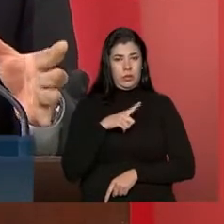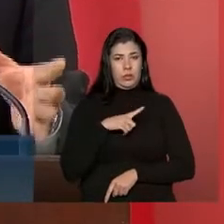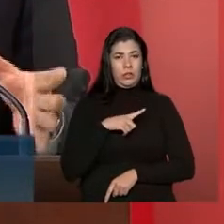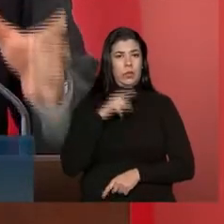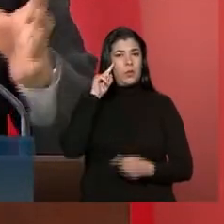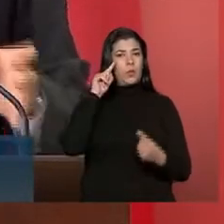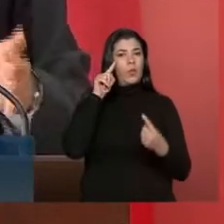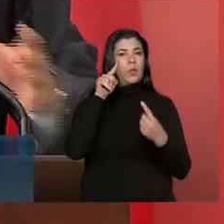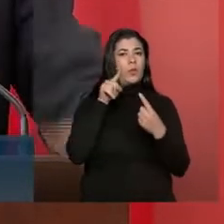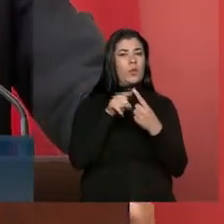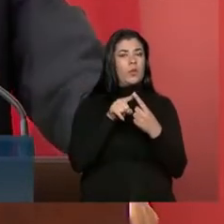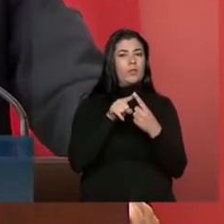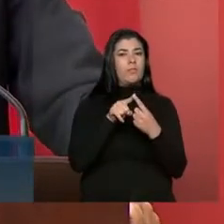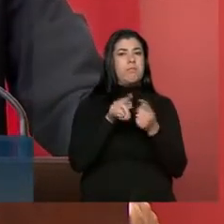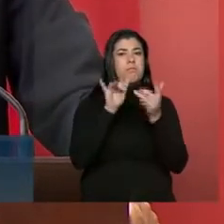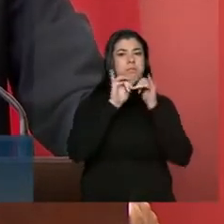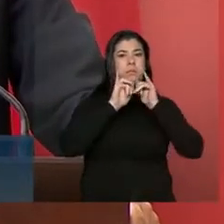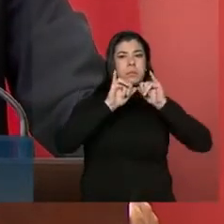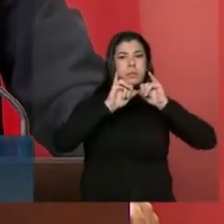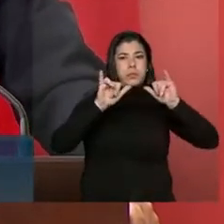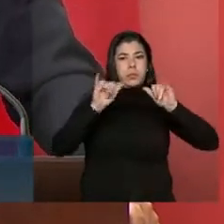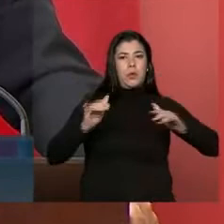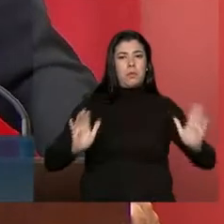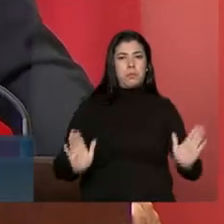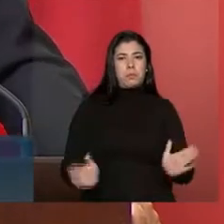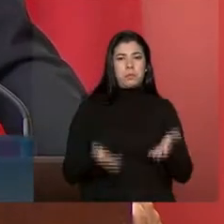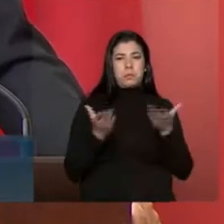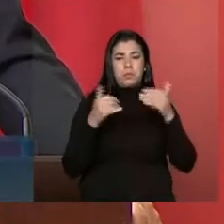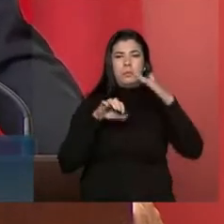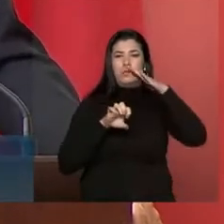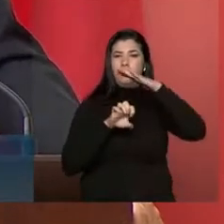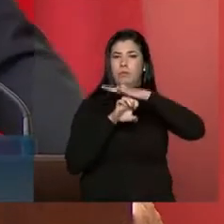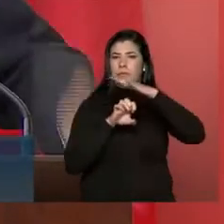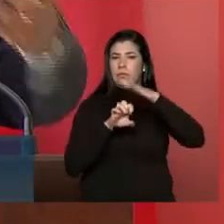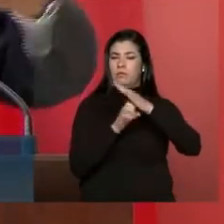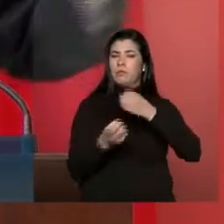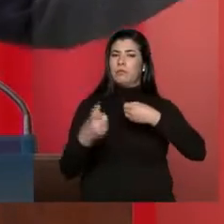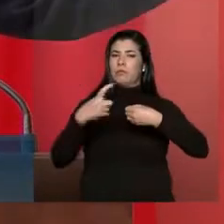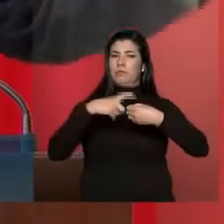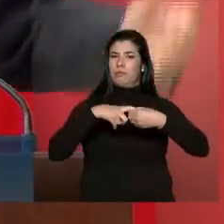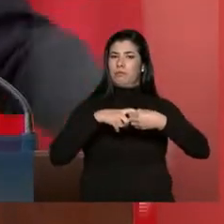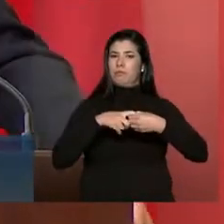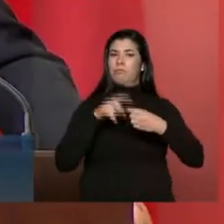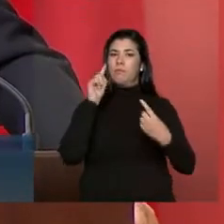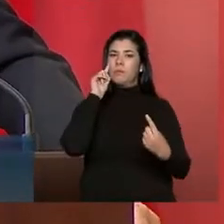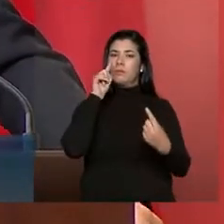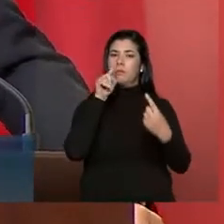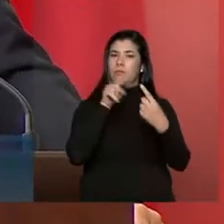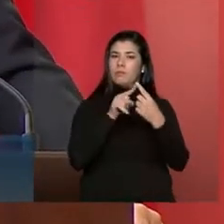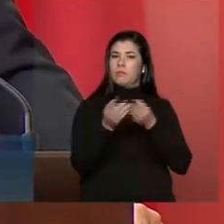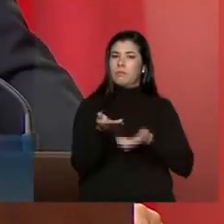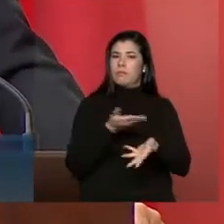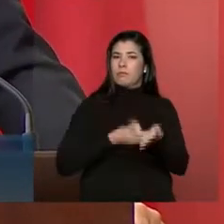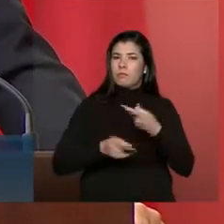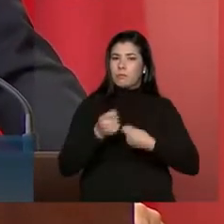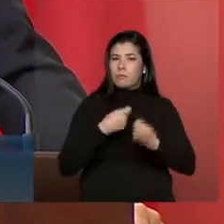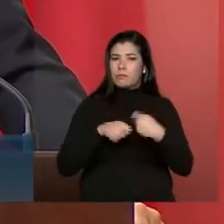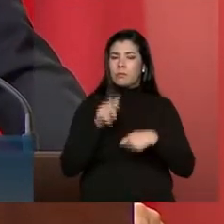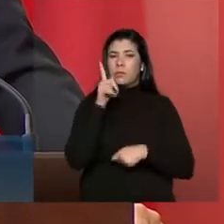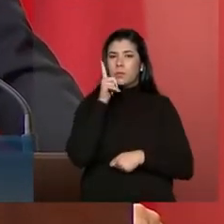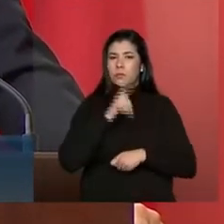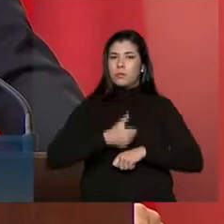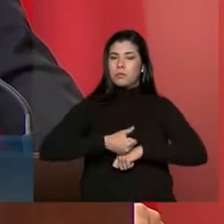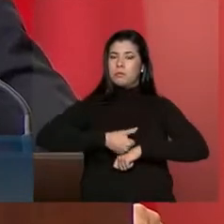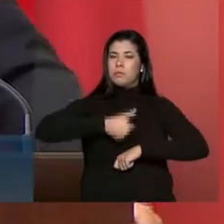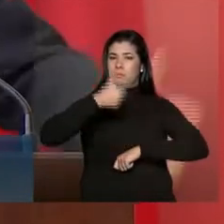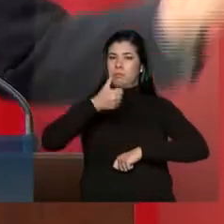promover as empresas dos dois lados para estreitar a cooperação e obter mais benefícios